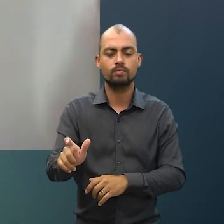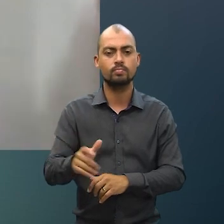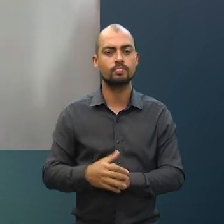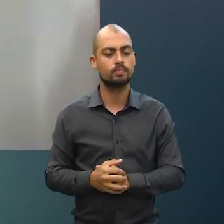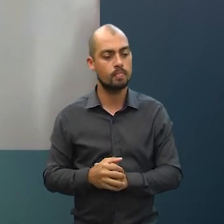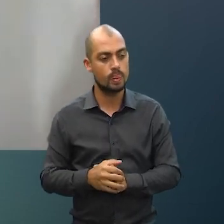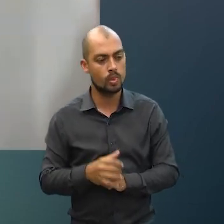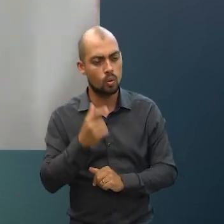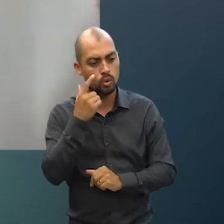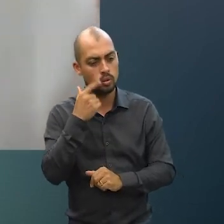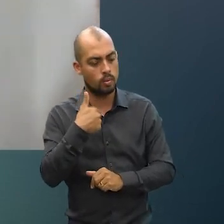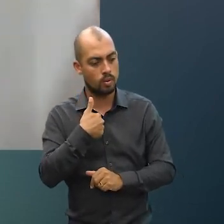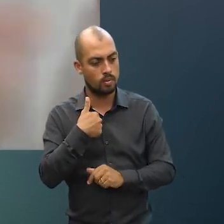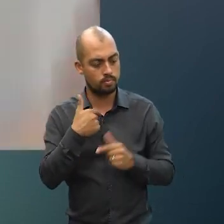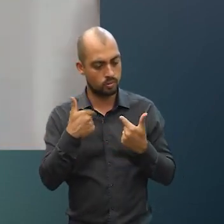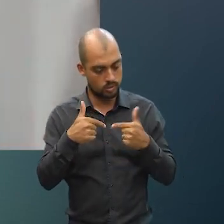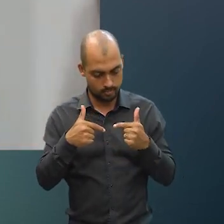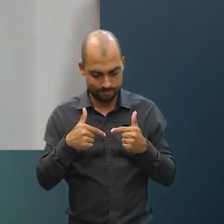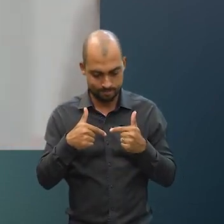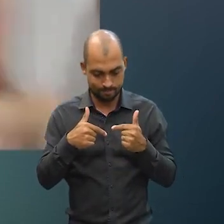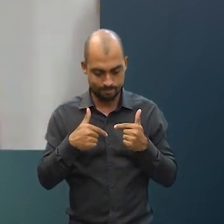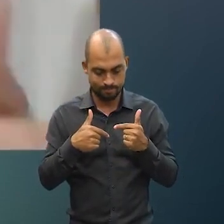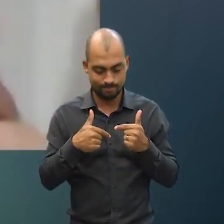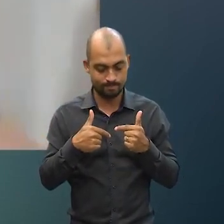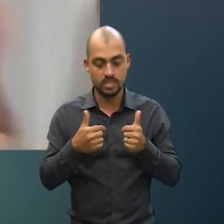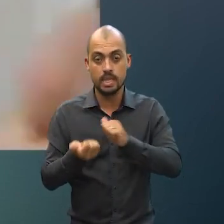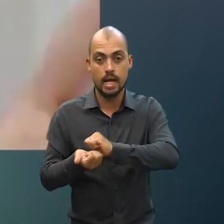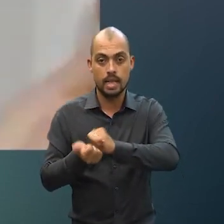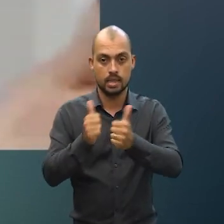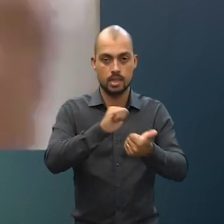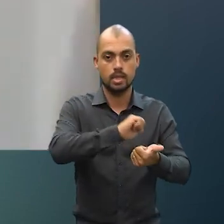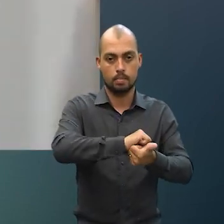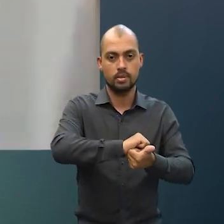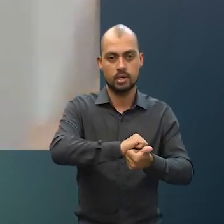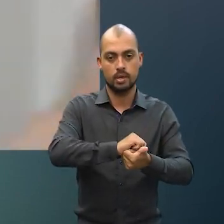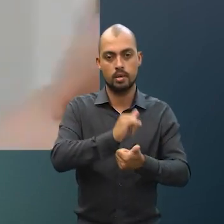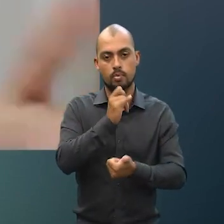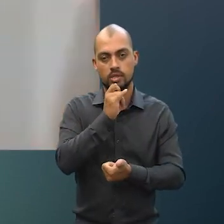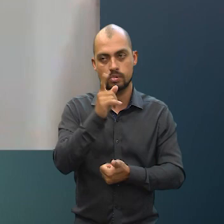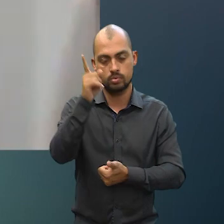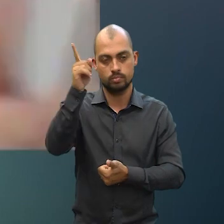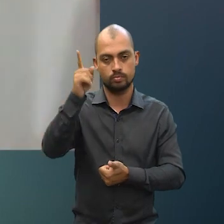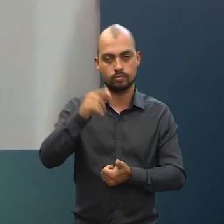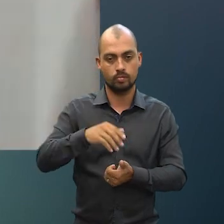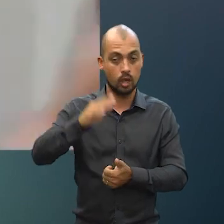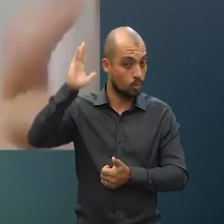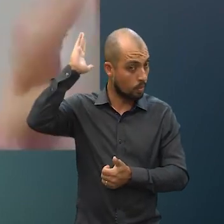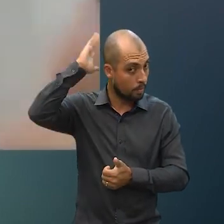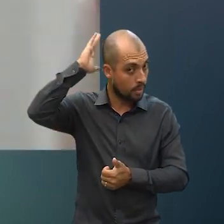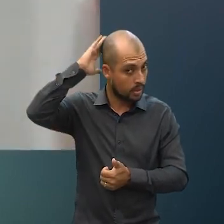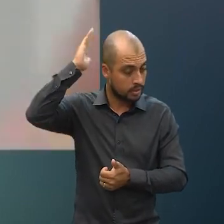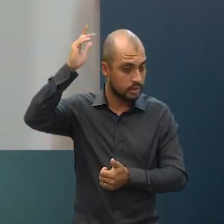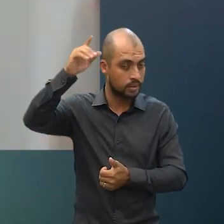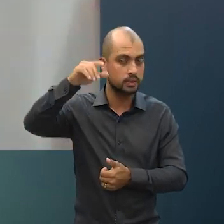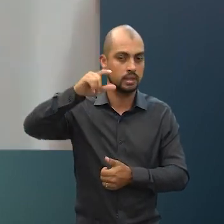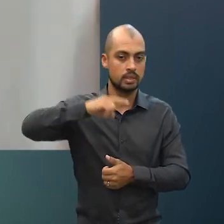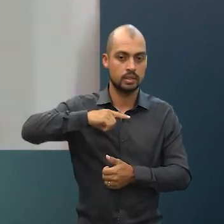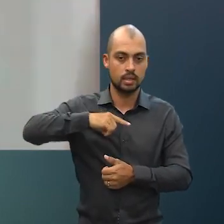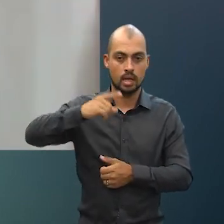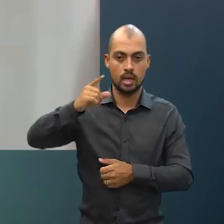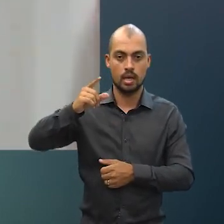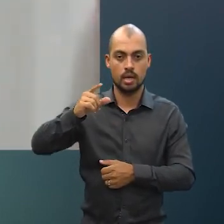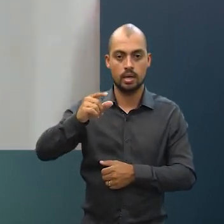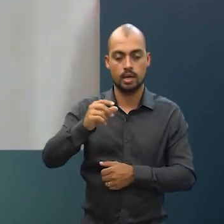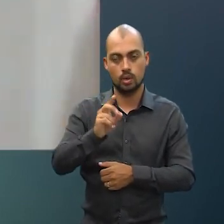adaptar um pouco o seu modelo de negócio. A gente tem um caso no Paraná, que até o pessoal chamou assim de